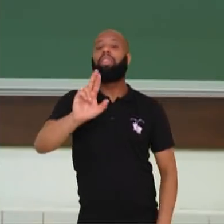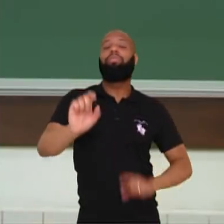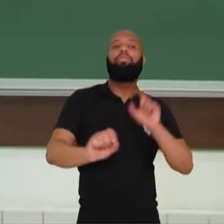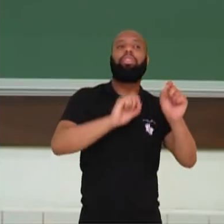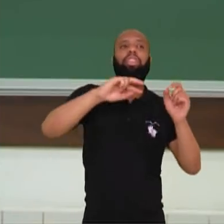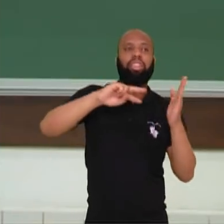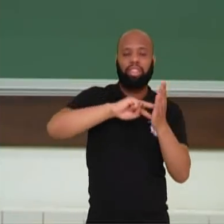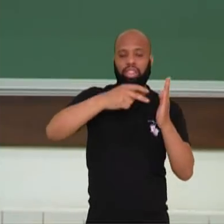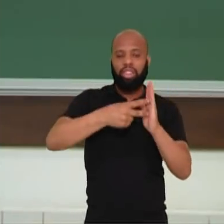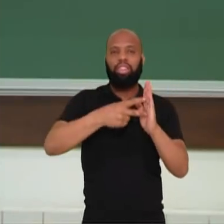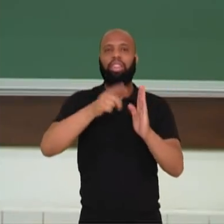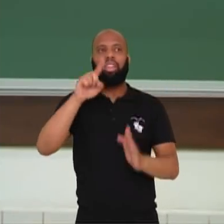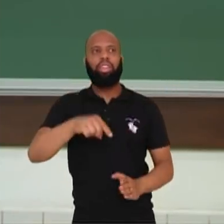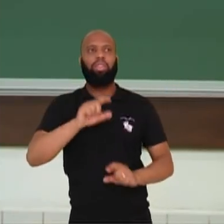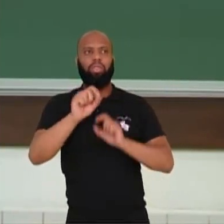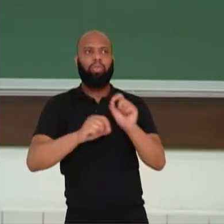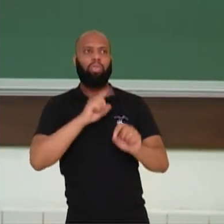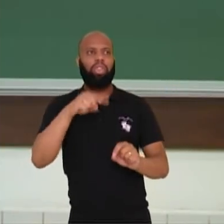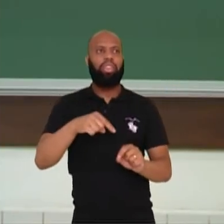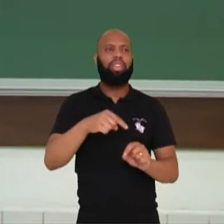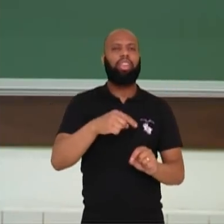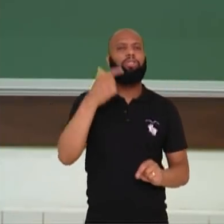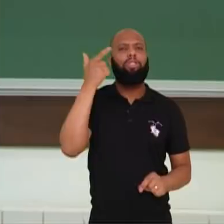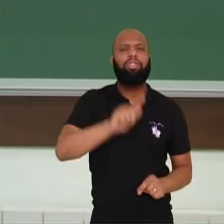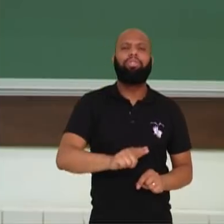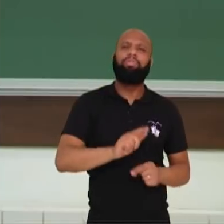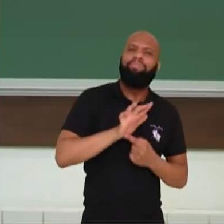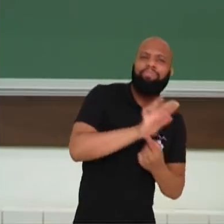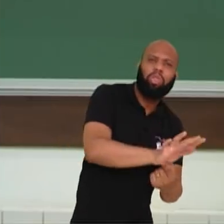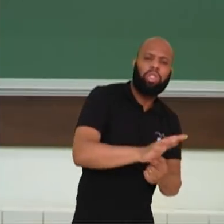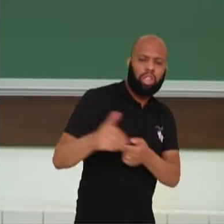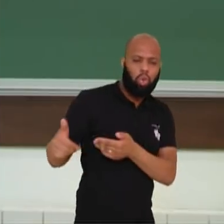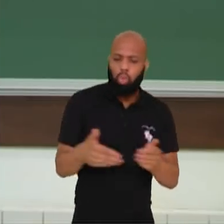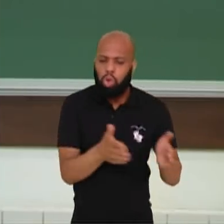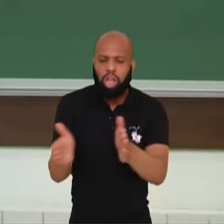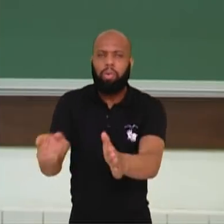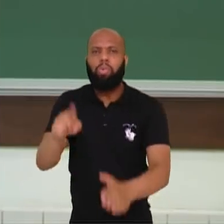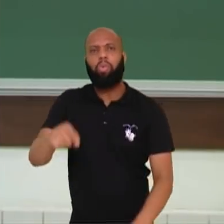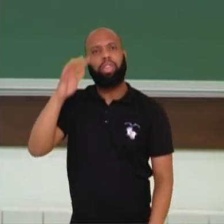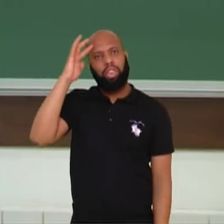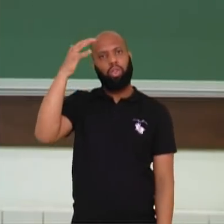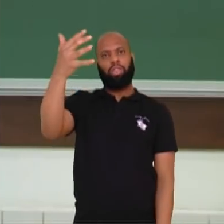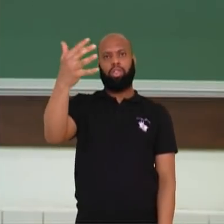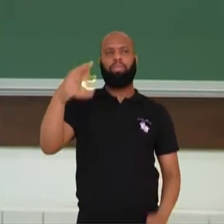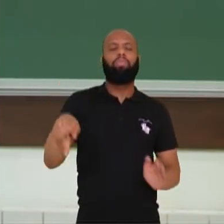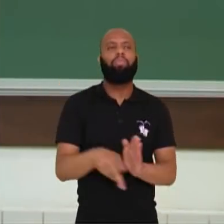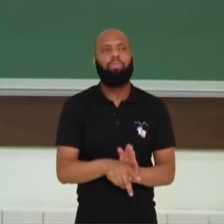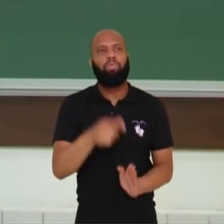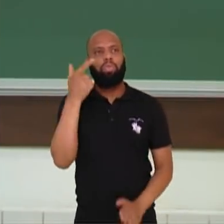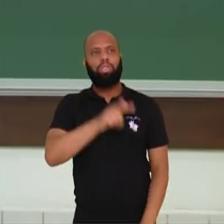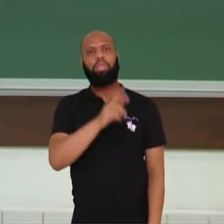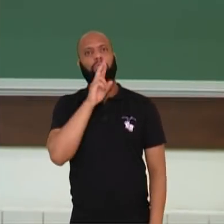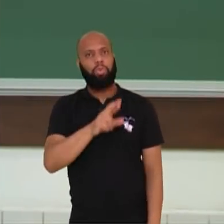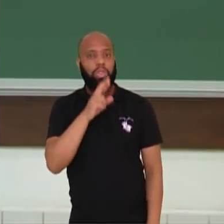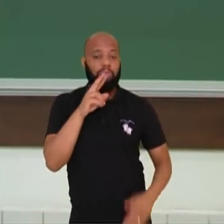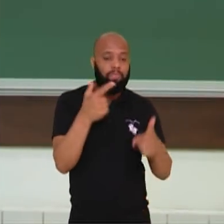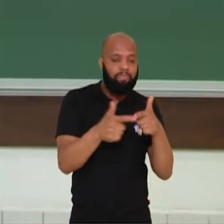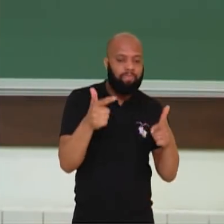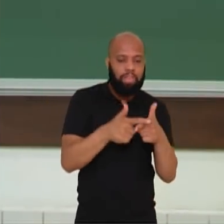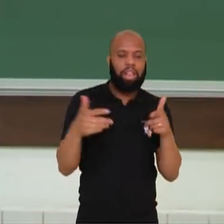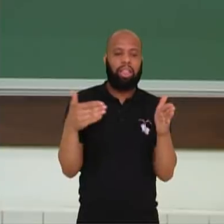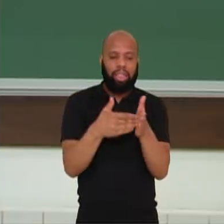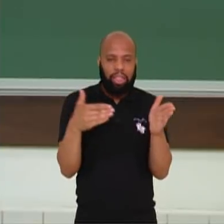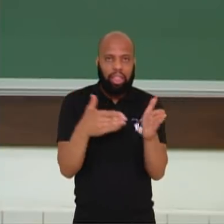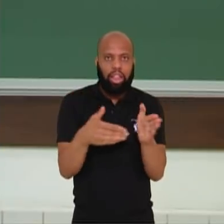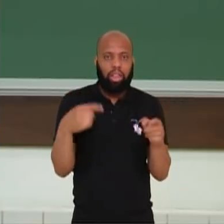representando aquele caminho, aquela chave que é a solução, que é a saída para um problema muito intrincado. Seja